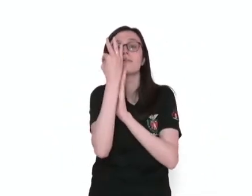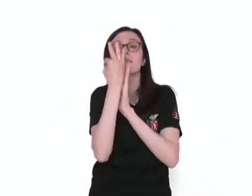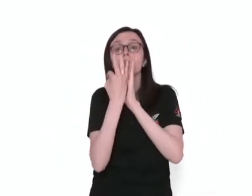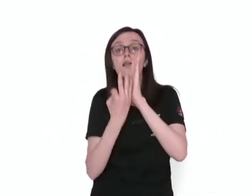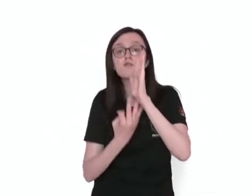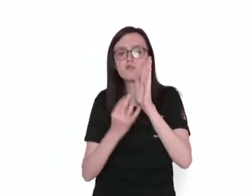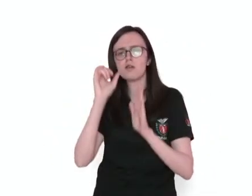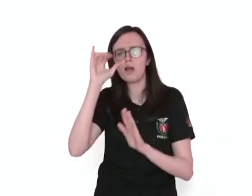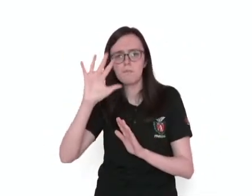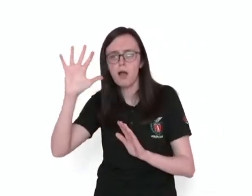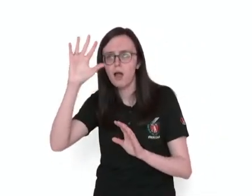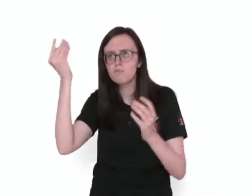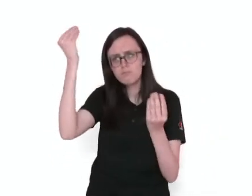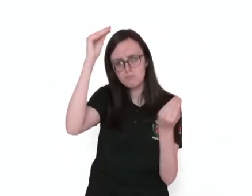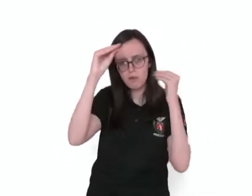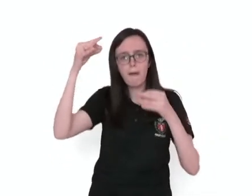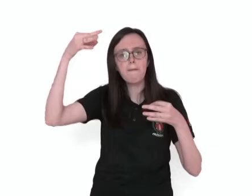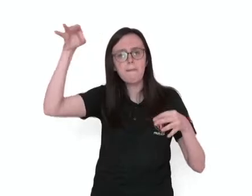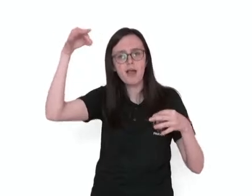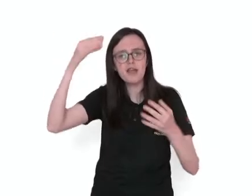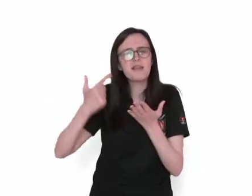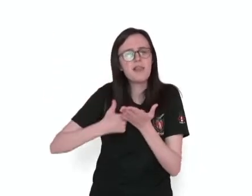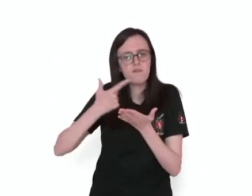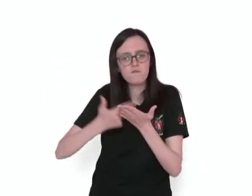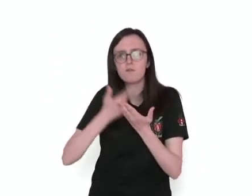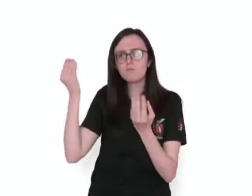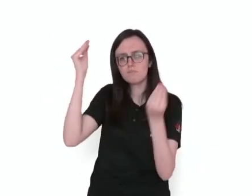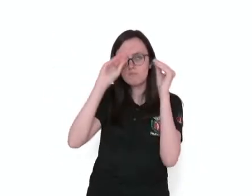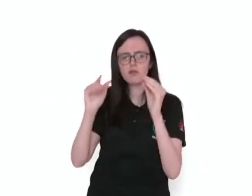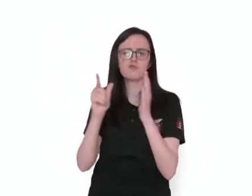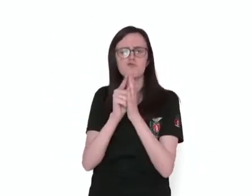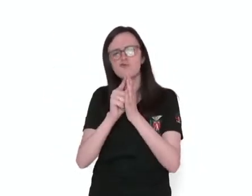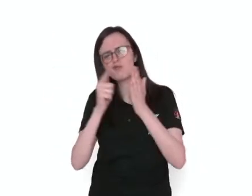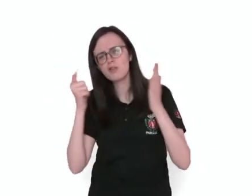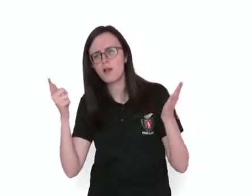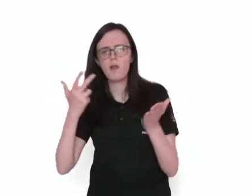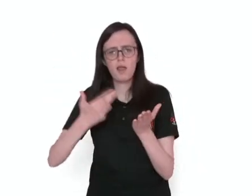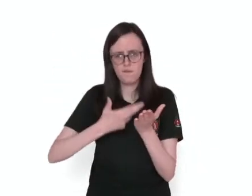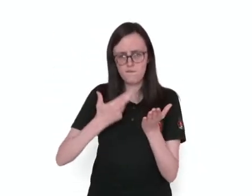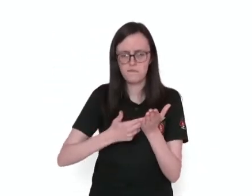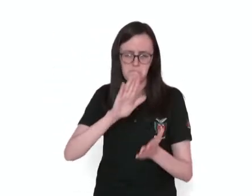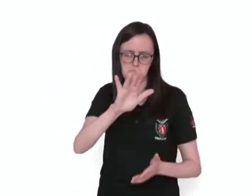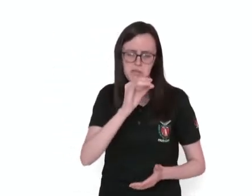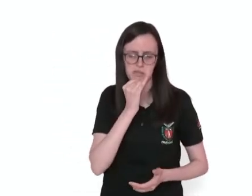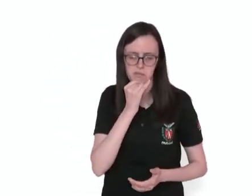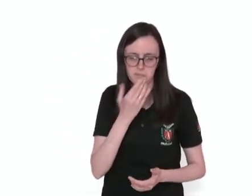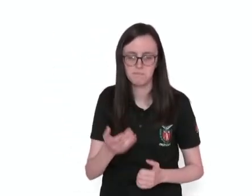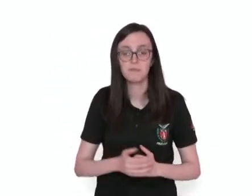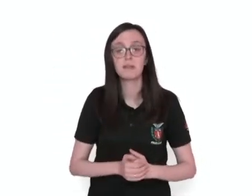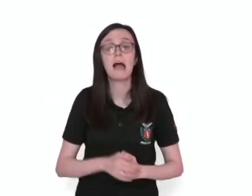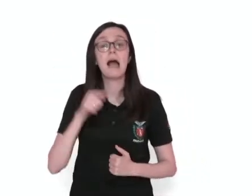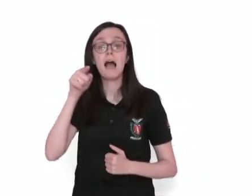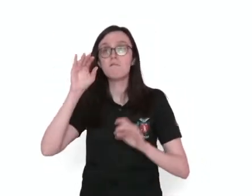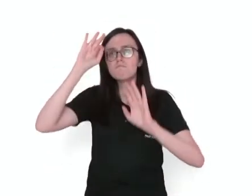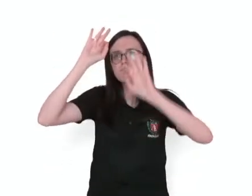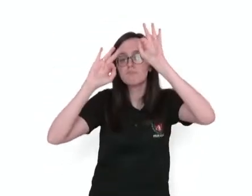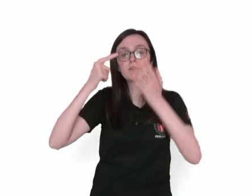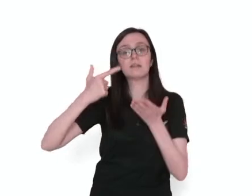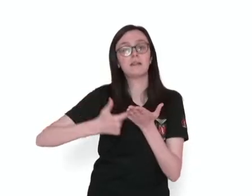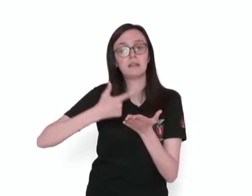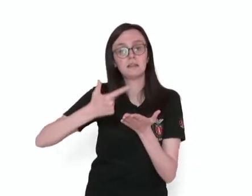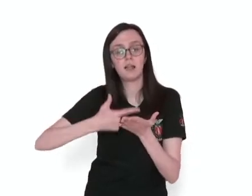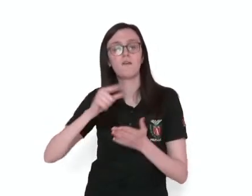e imagens em uma página de um livro, jornal ou revista, por exemplo. Para diagramar um